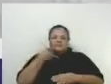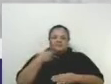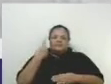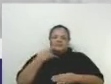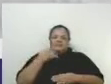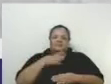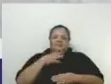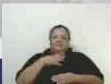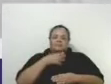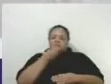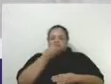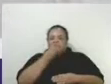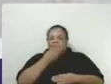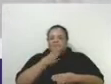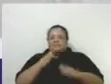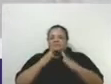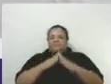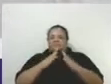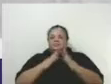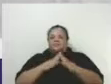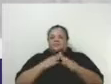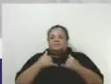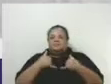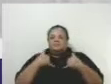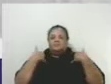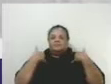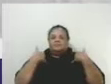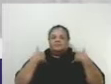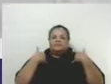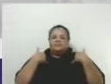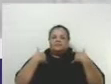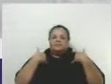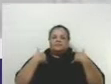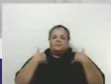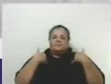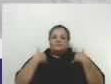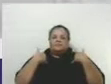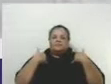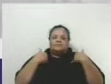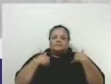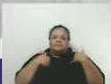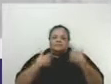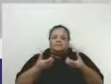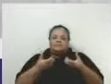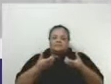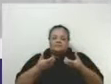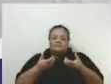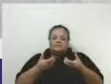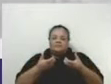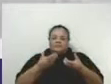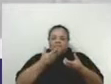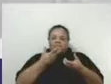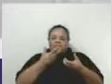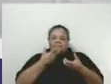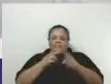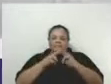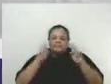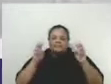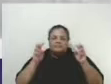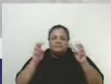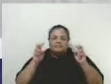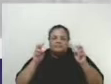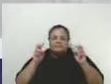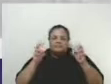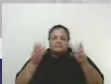orgulho. E eu quero reportar um assunto que muitas pessoas me procuraram,